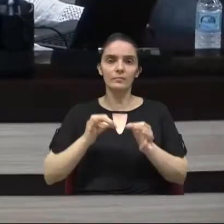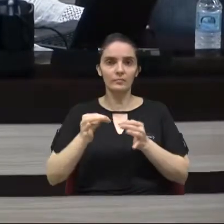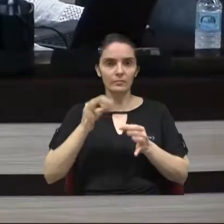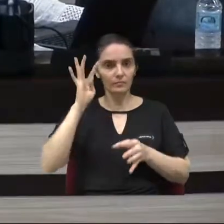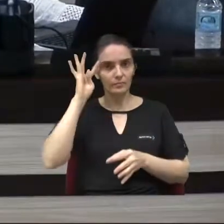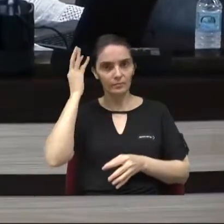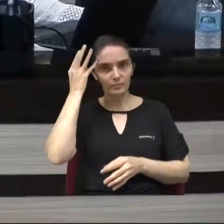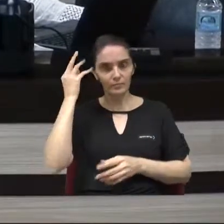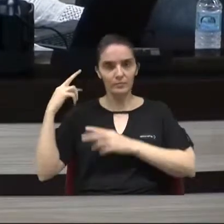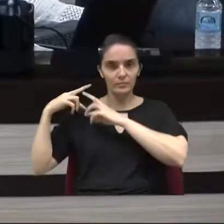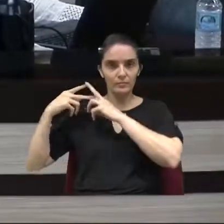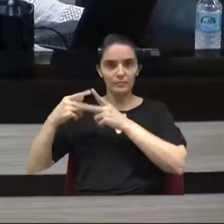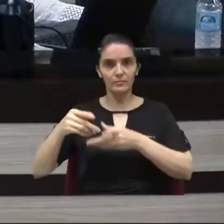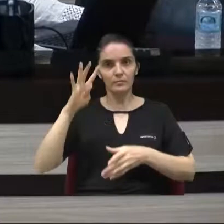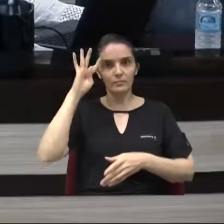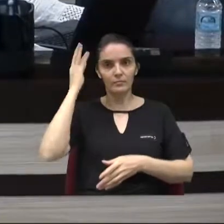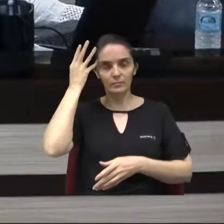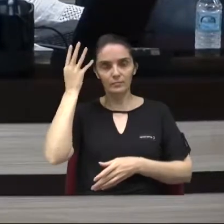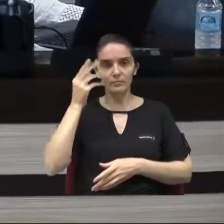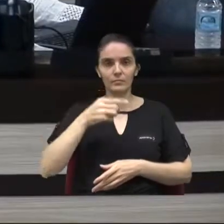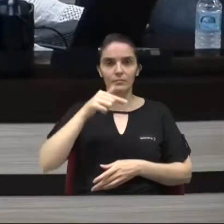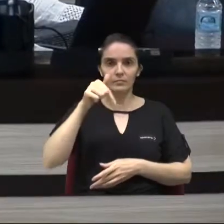resolução que altera a resolução